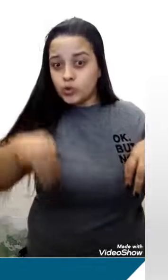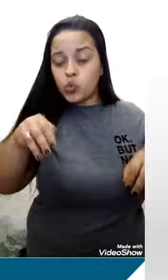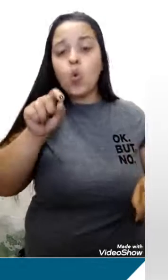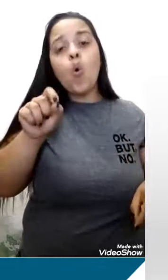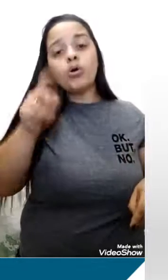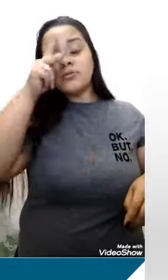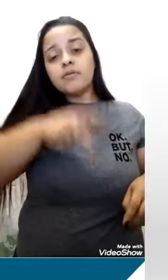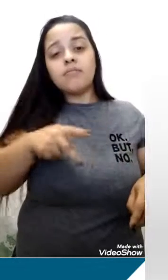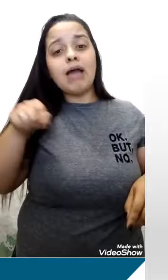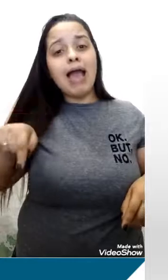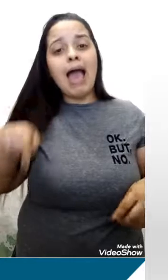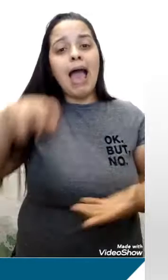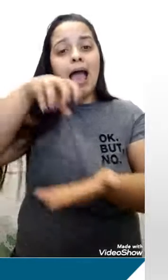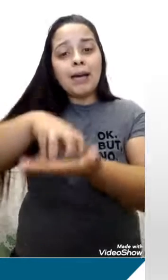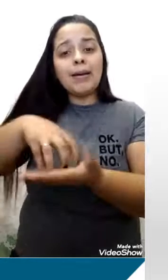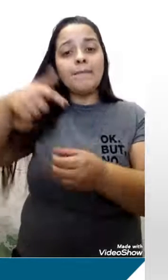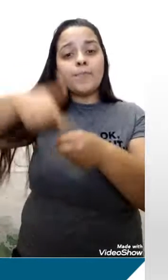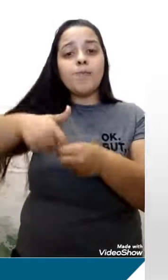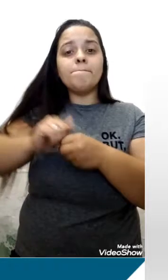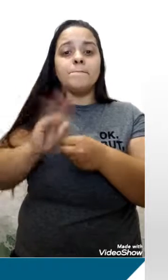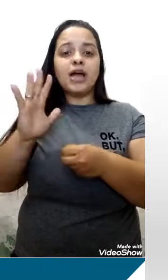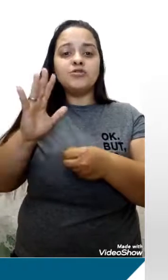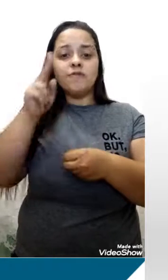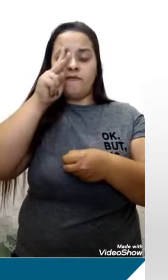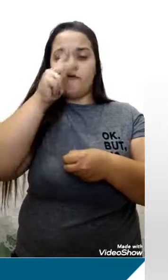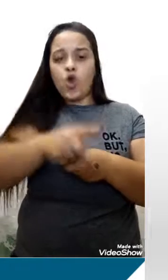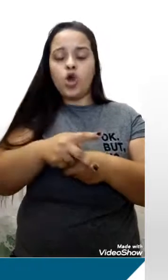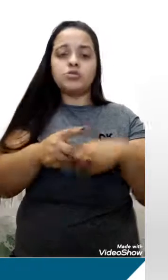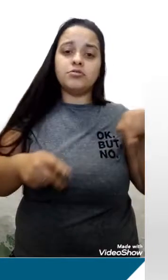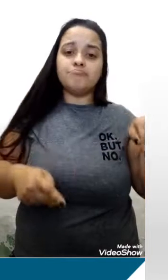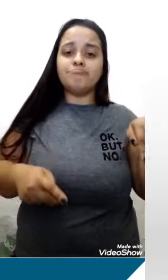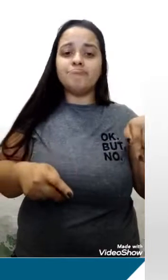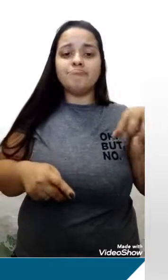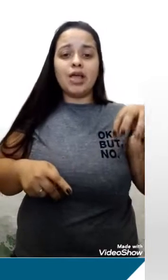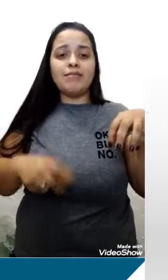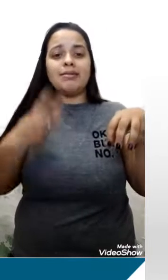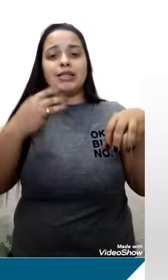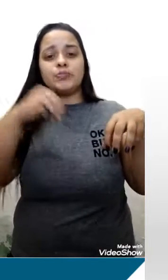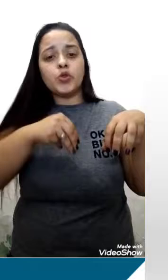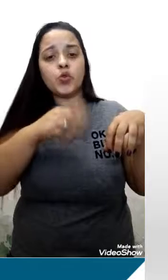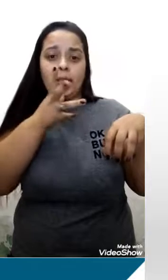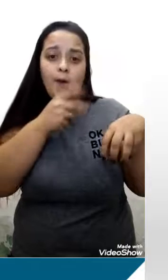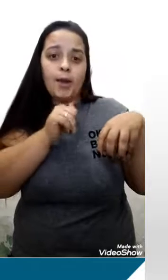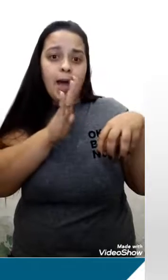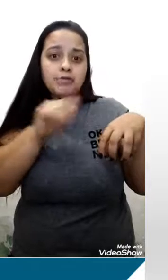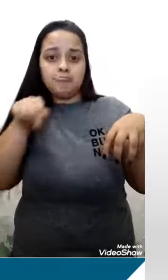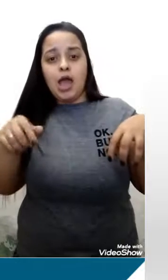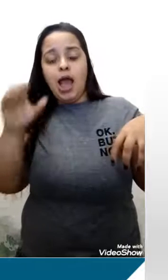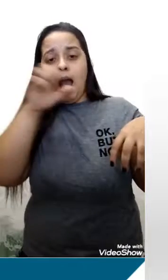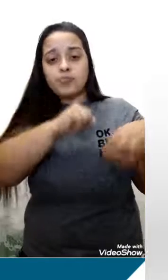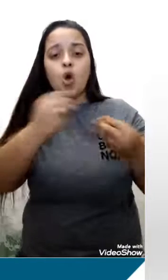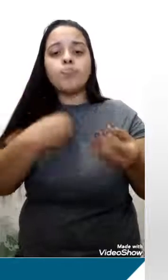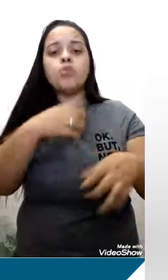minutos, quer dizer que essa bomba é mais potente do que a bomba que enche o posto de gasolina em 3 minutos, certo?